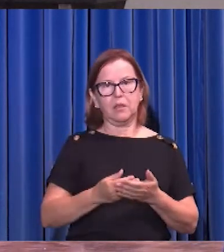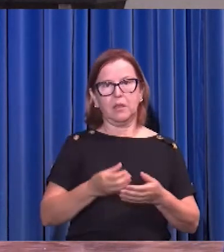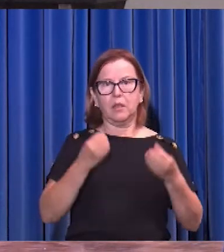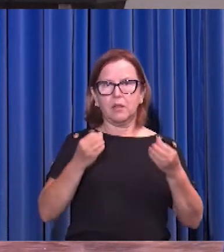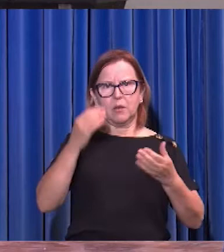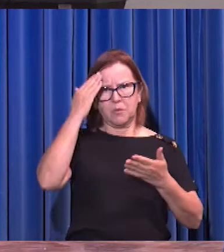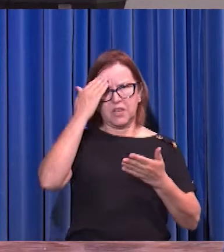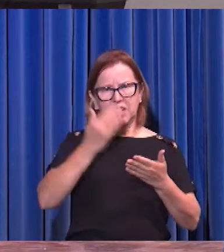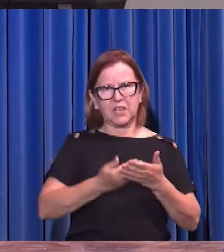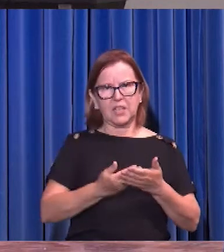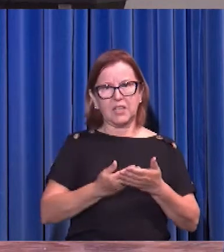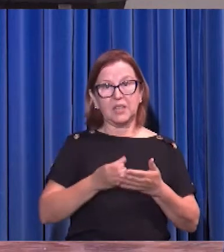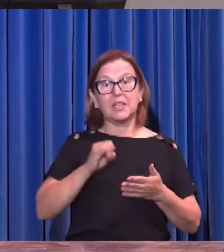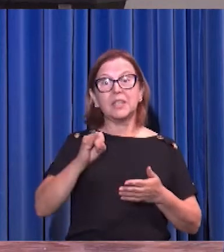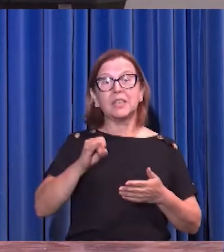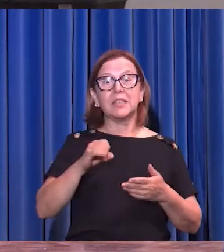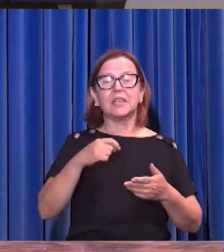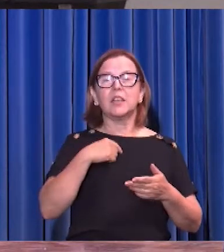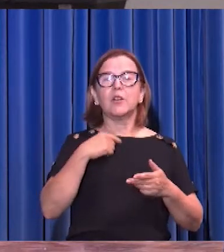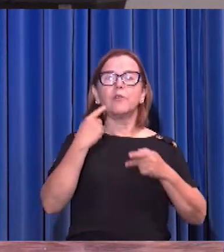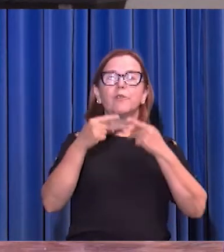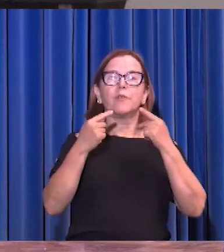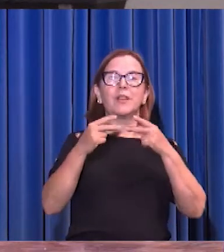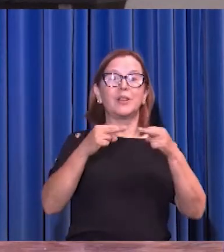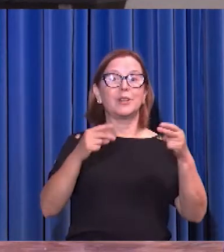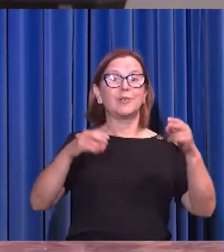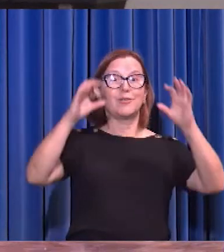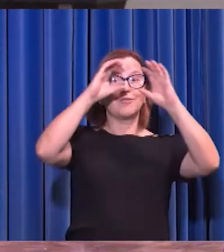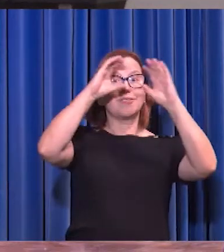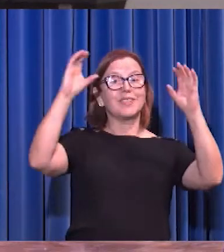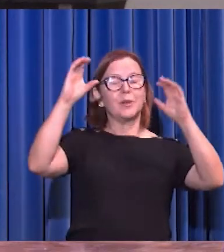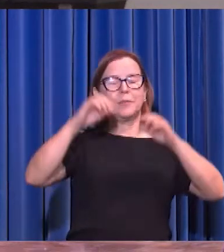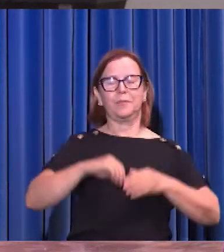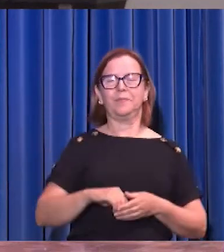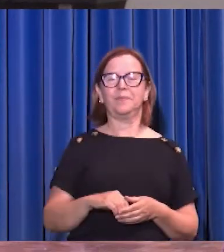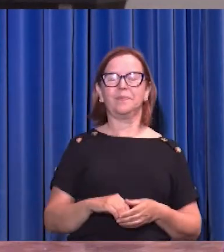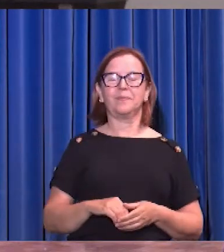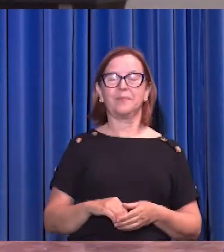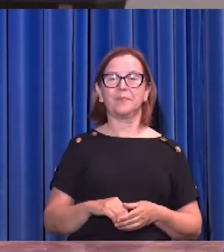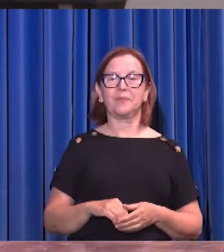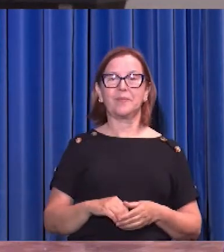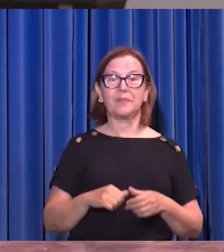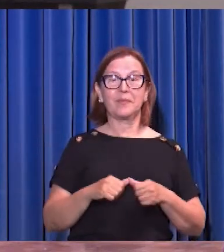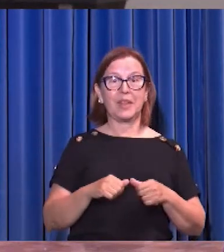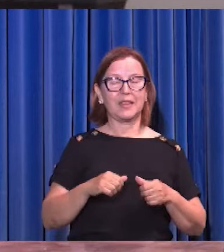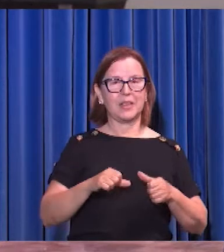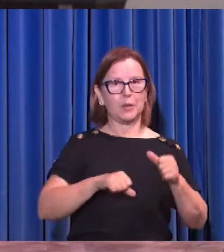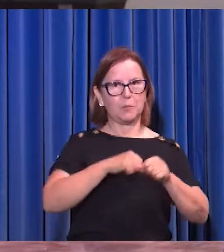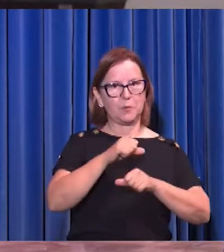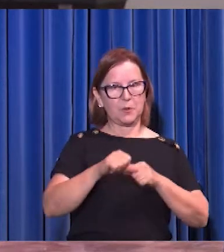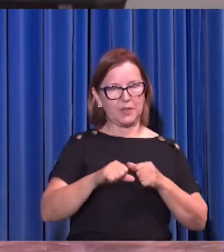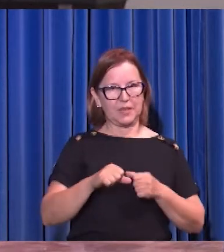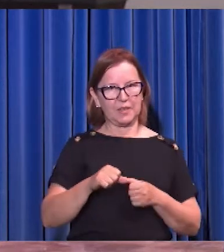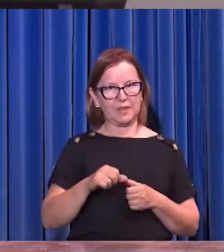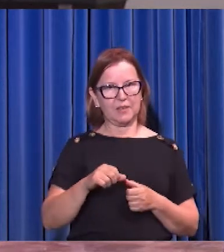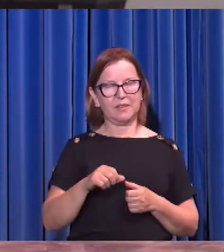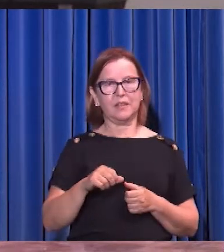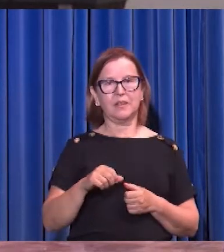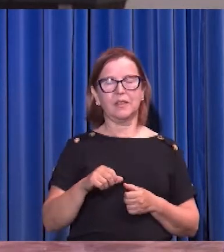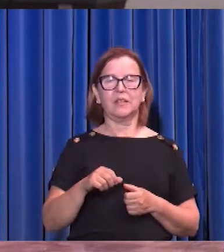celestiais? O que significa isso? Bom, essa mudança para o plural aqui do